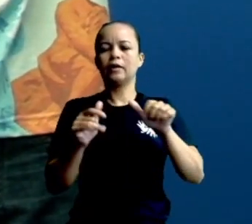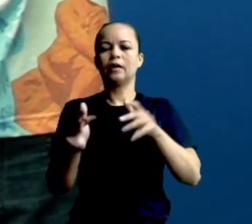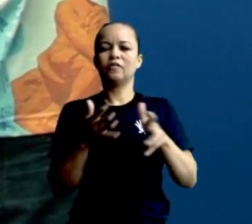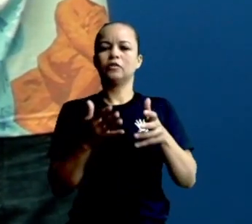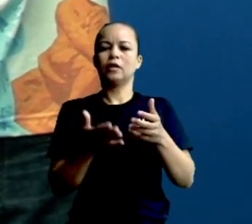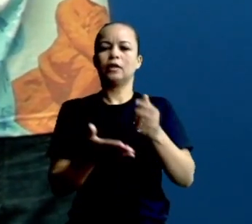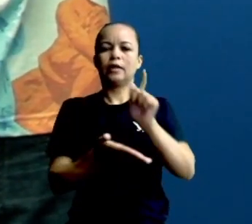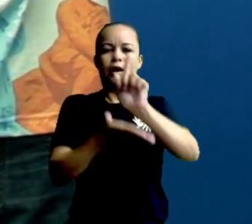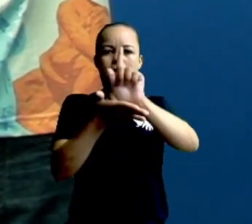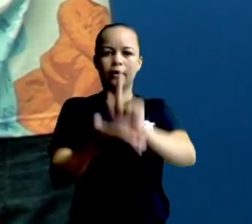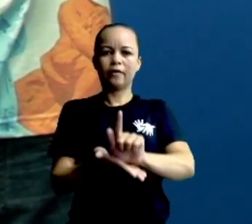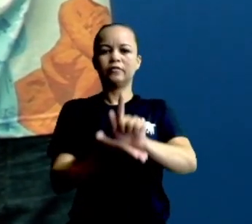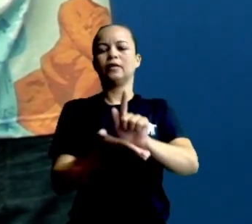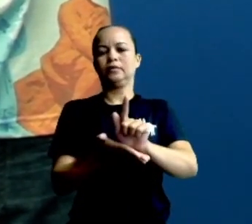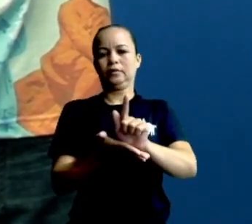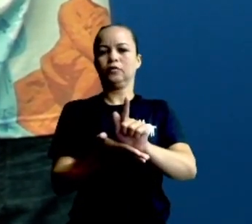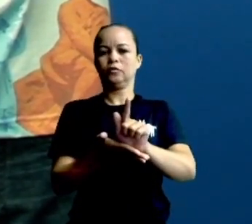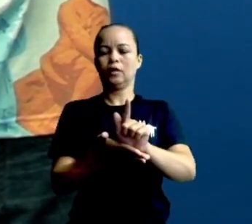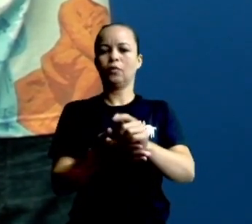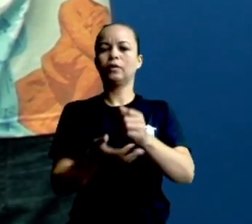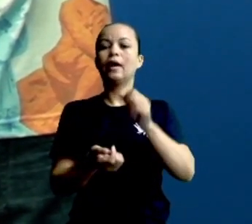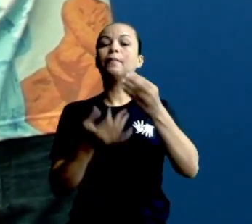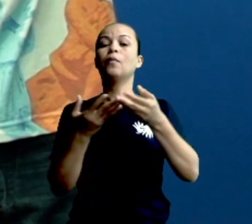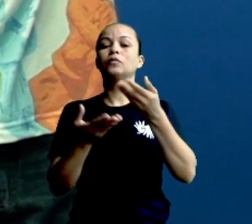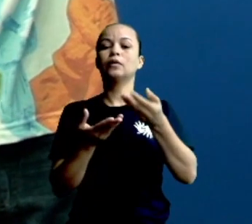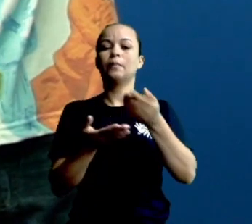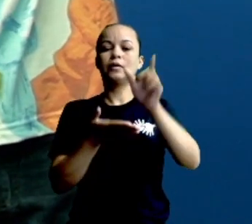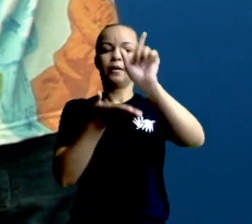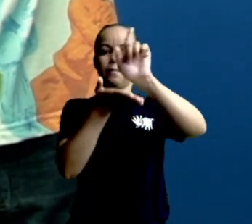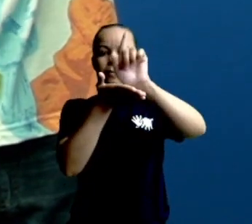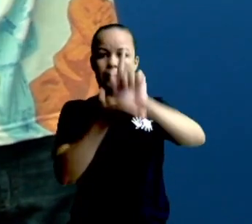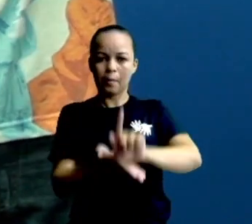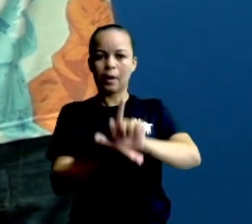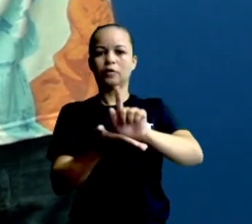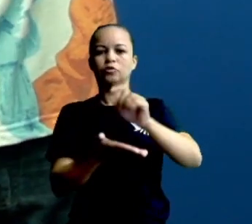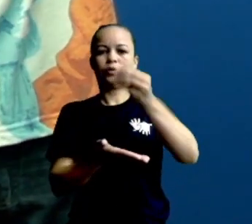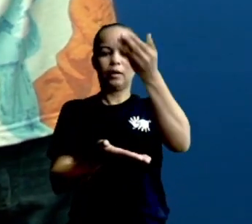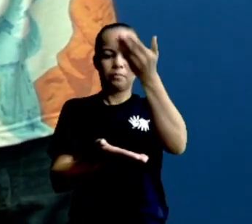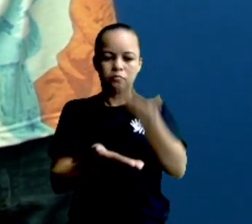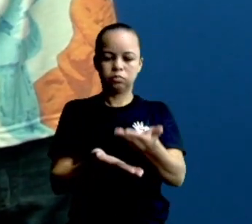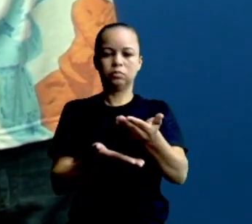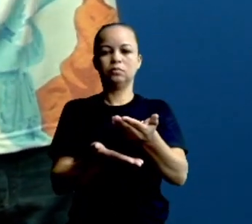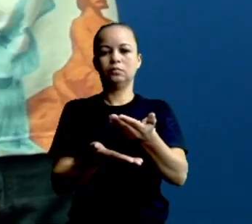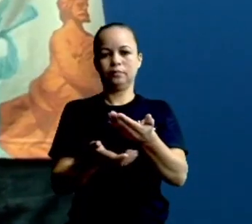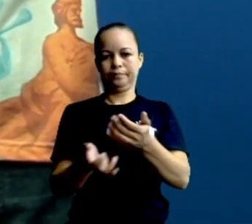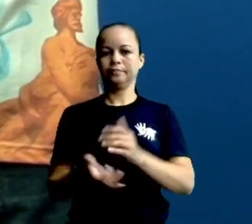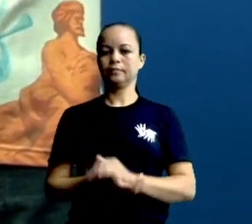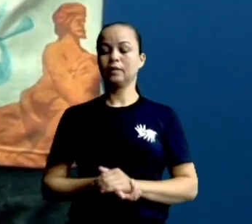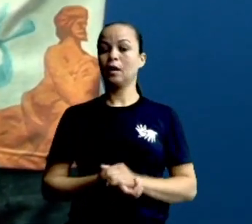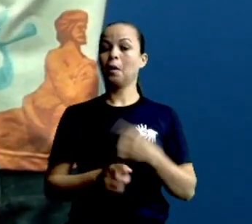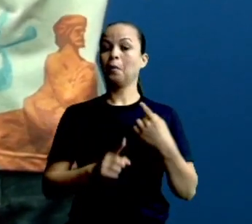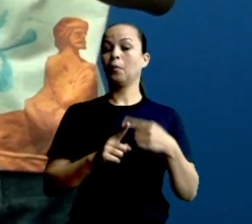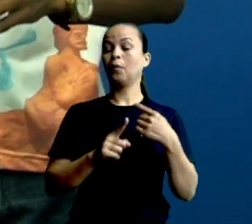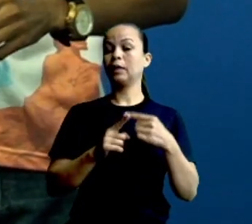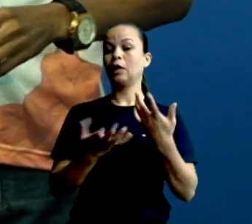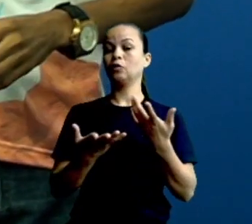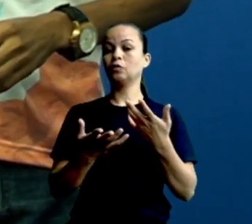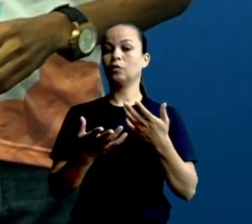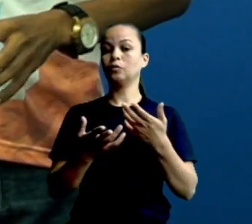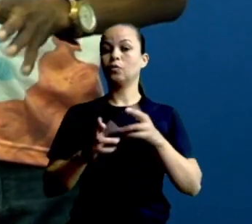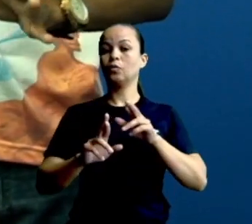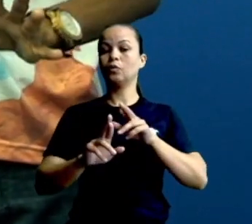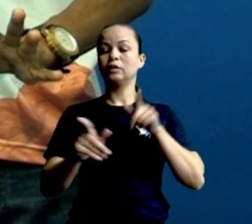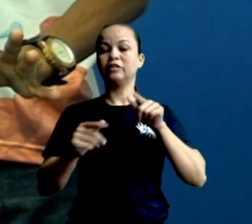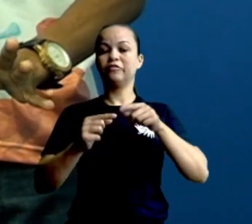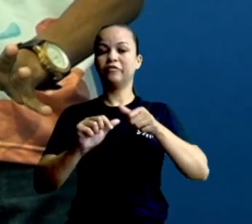gravidade, né? Força gravitacional, que aponta para onde? Força peso, para baixo, tá? Porque eu estou indo contra a